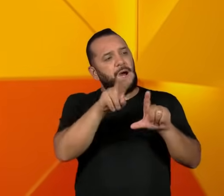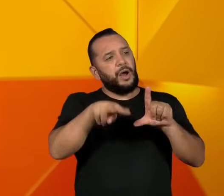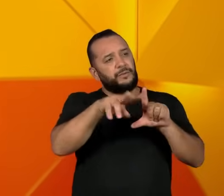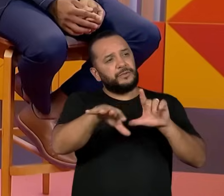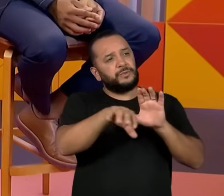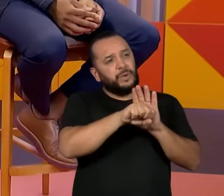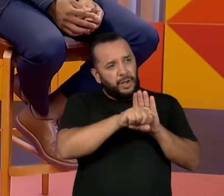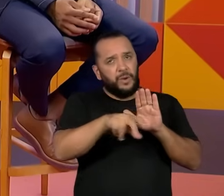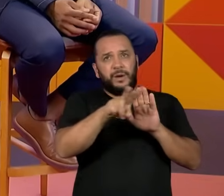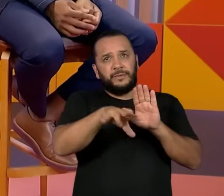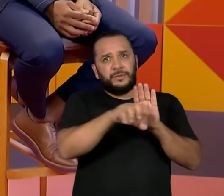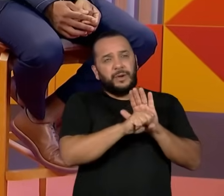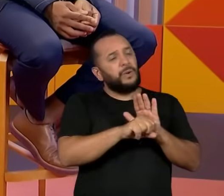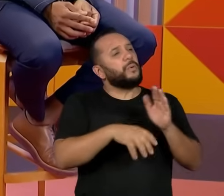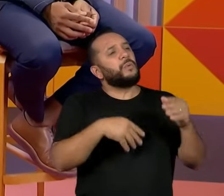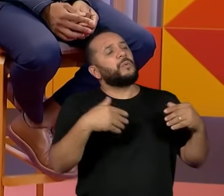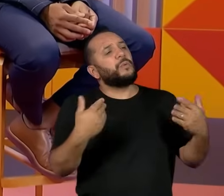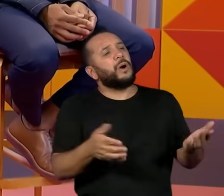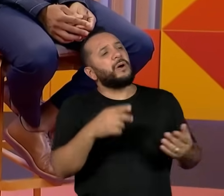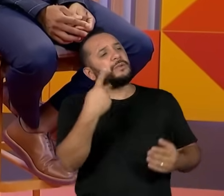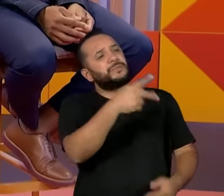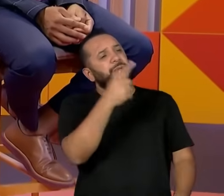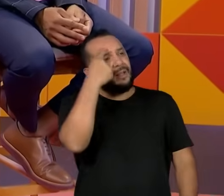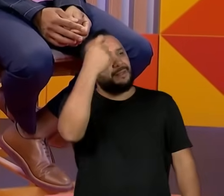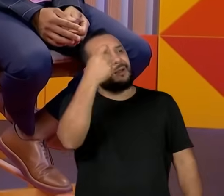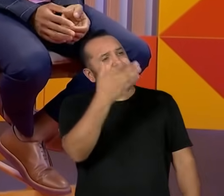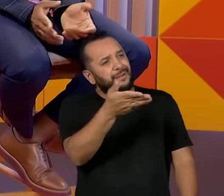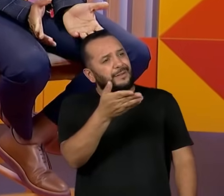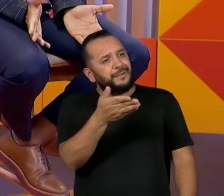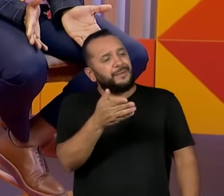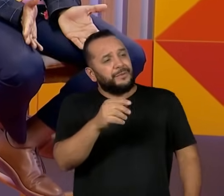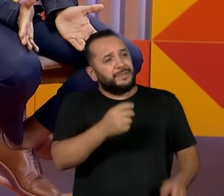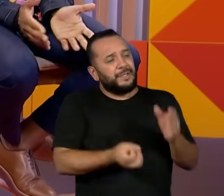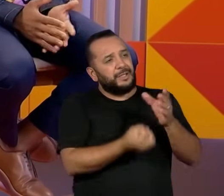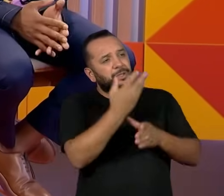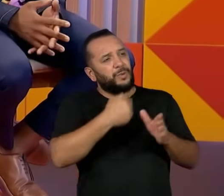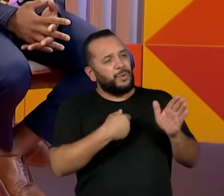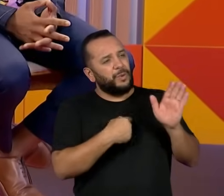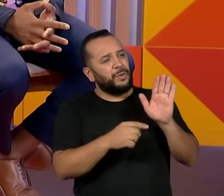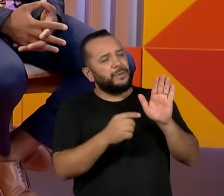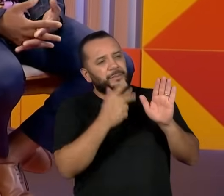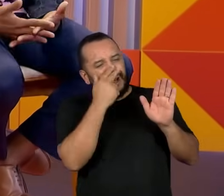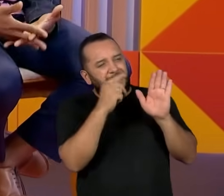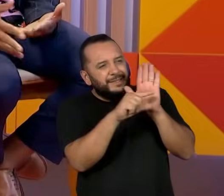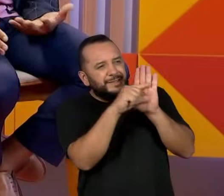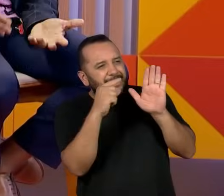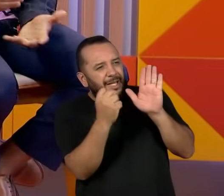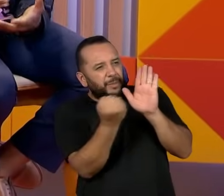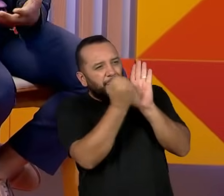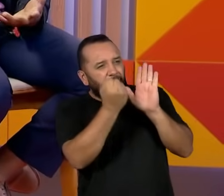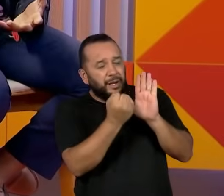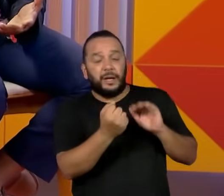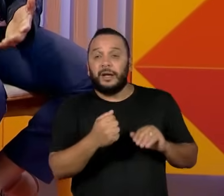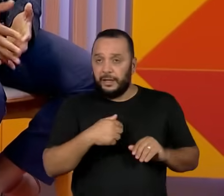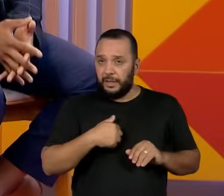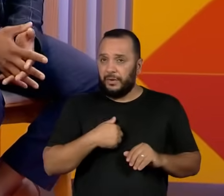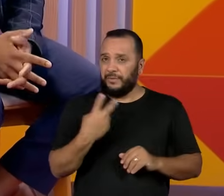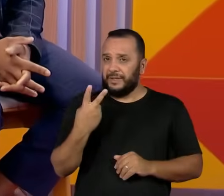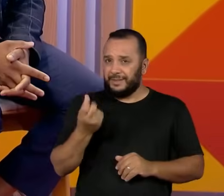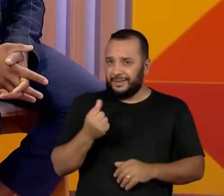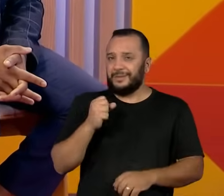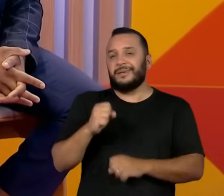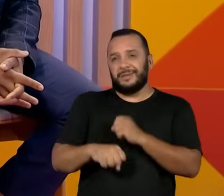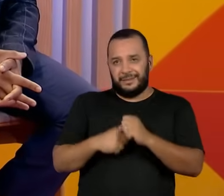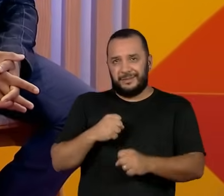ideia. Eu fiquei durante 26 anos na indústria do audiovisual como ator, então um pouco as pessoas me